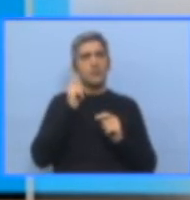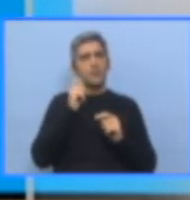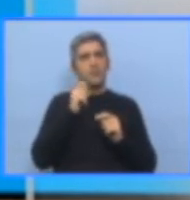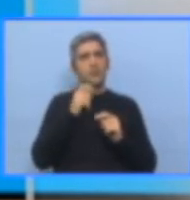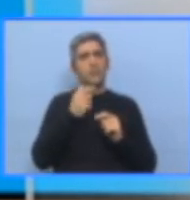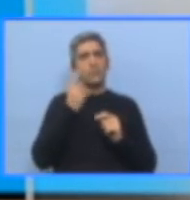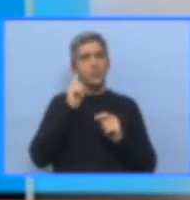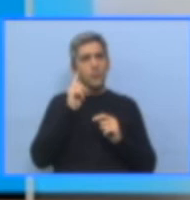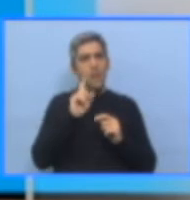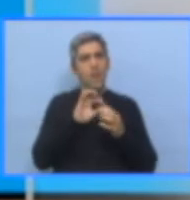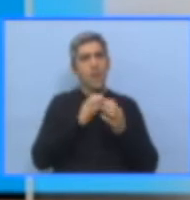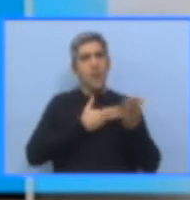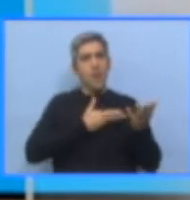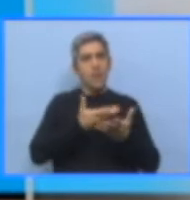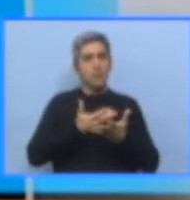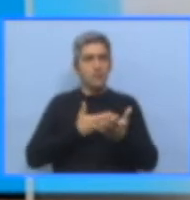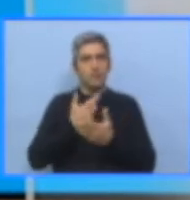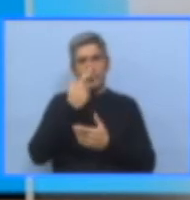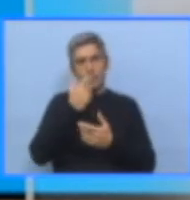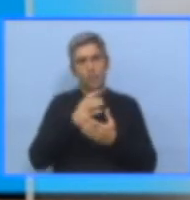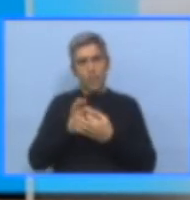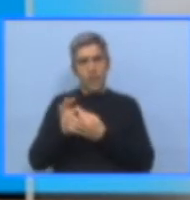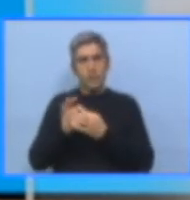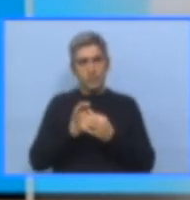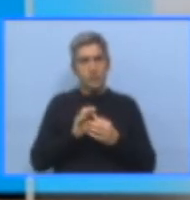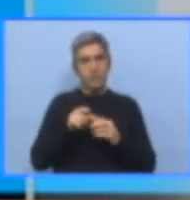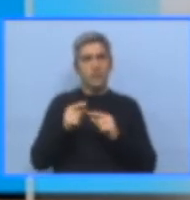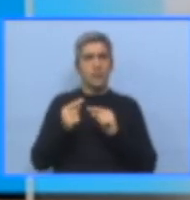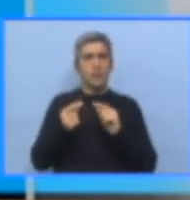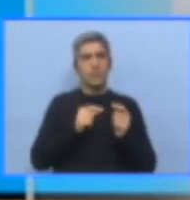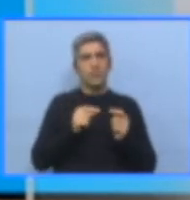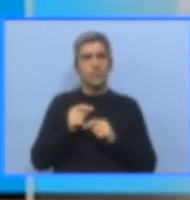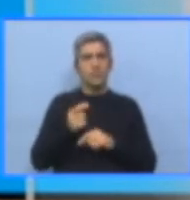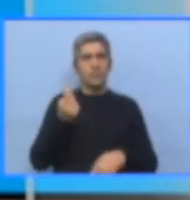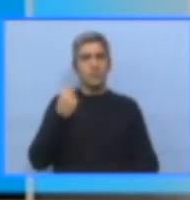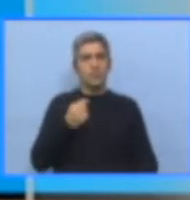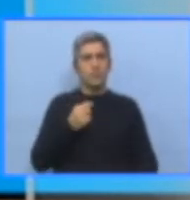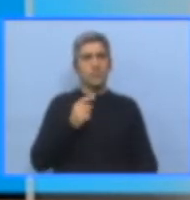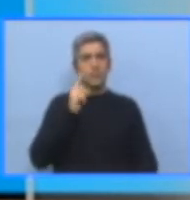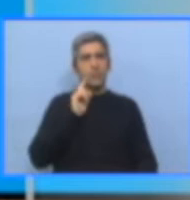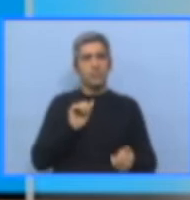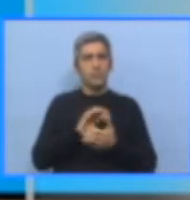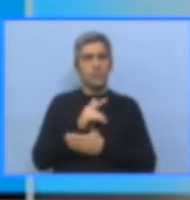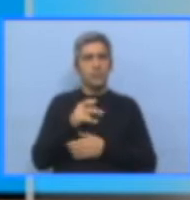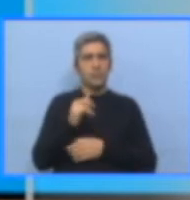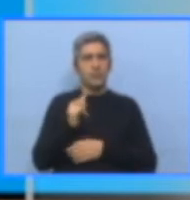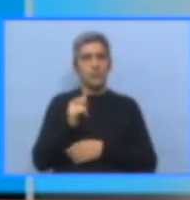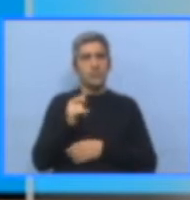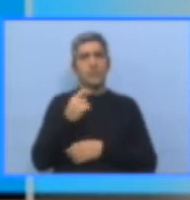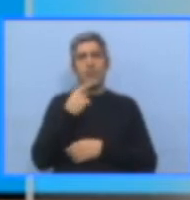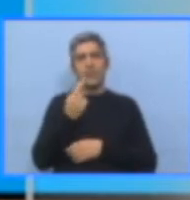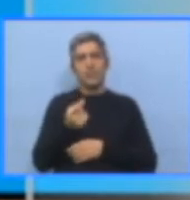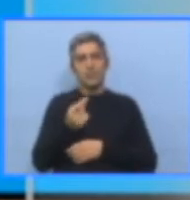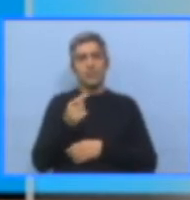muito determinante são as relações pessoais. E no debate, a jornalista da TVI, Alexandra Borges, dizia